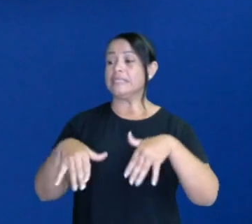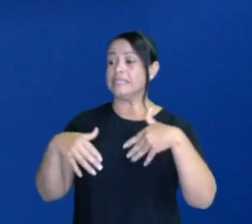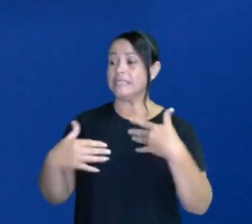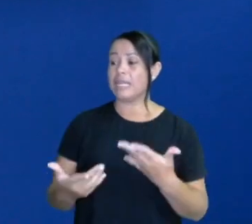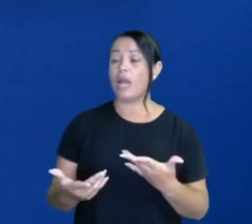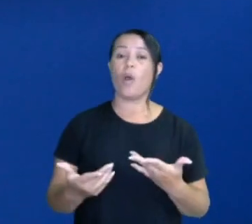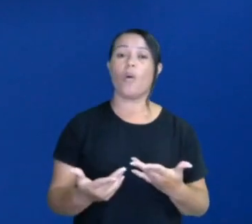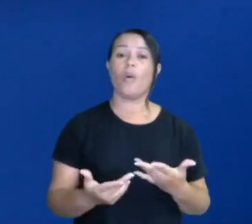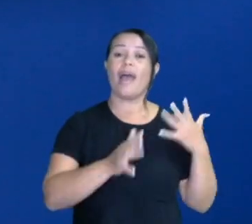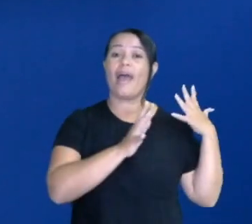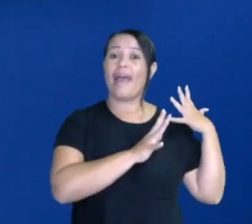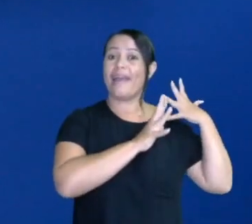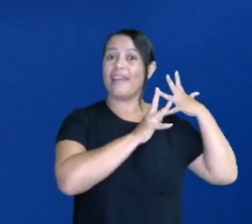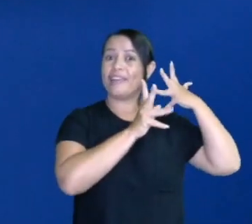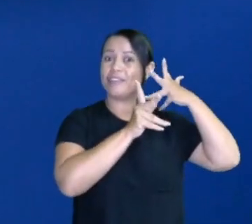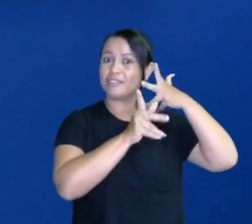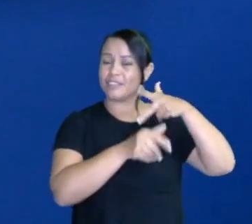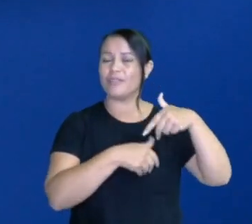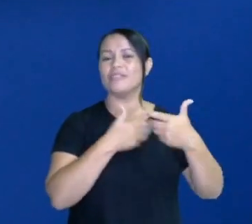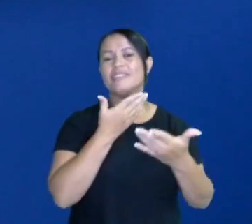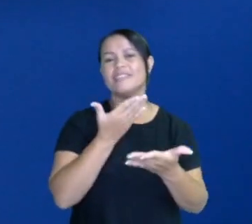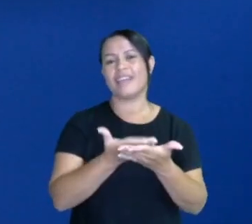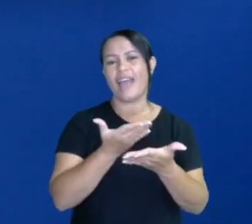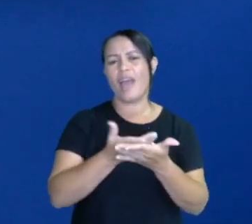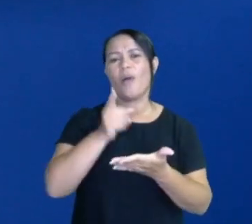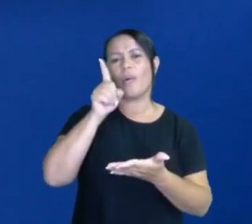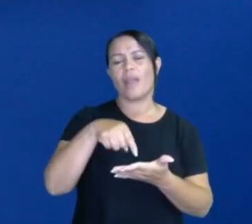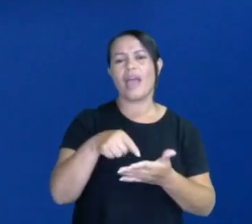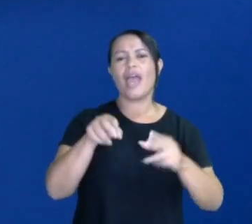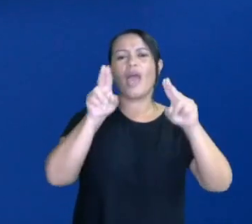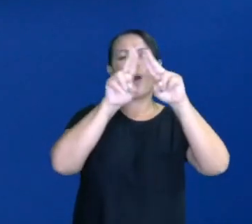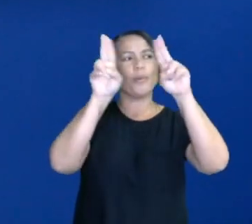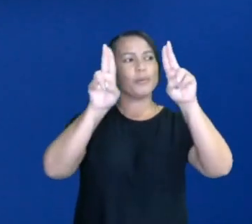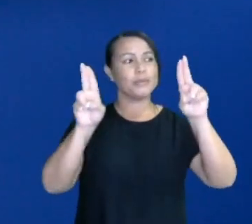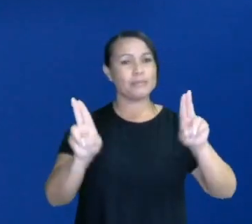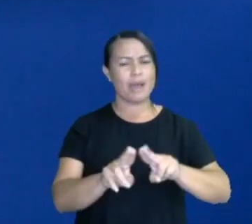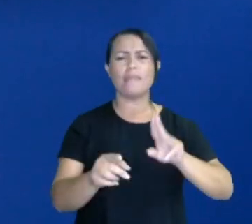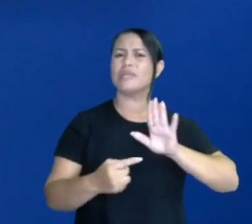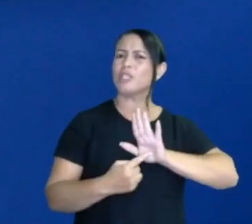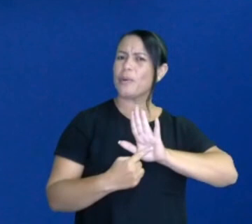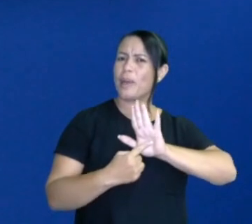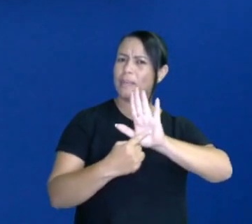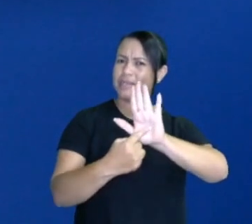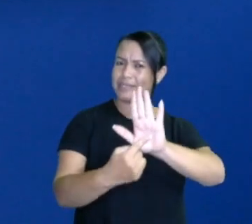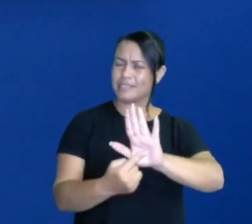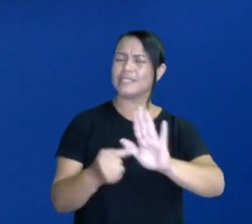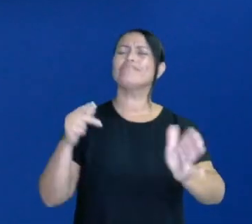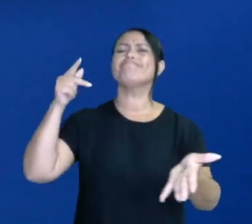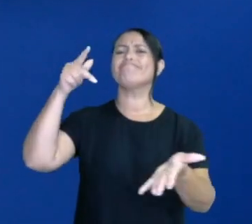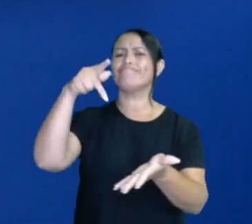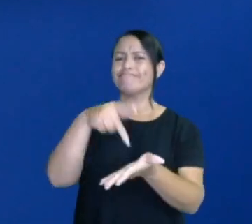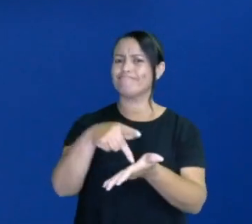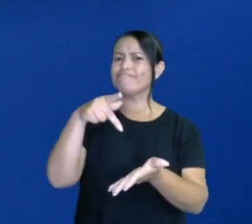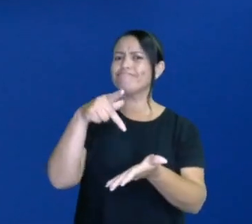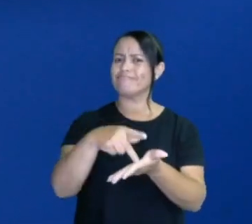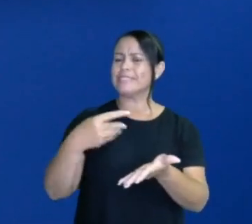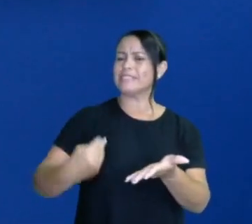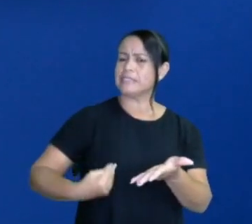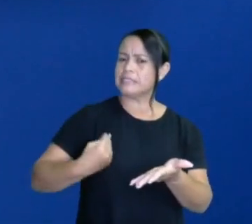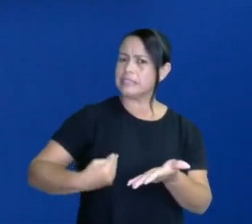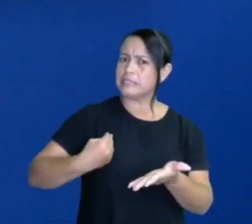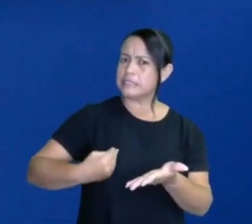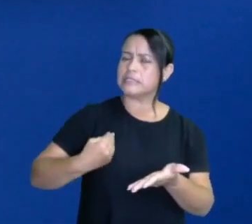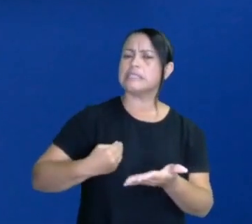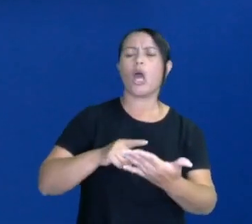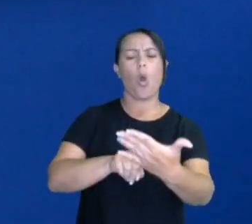Então, a revisão da aula os mapas são uma representação da realidade. Nos